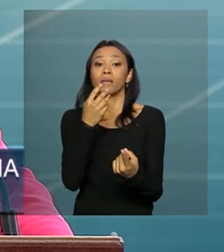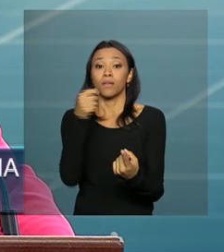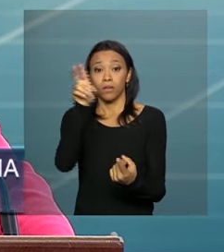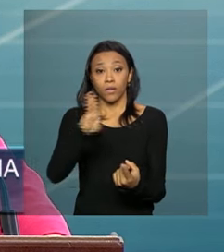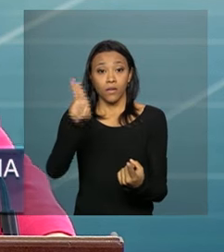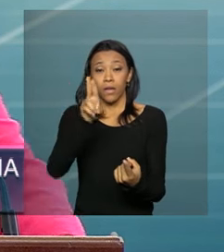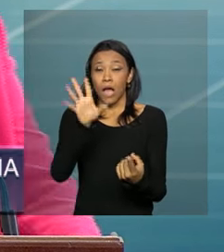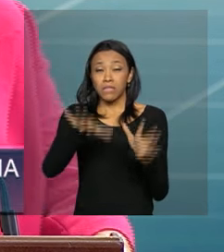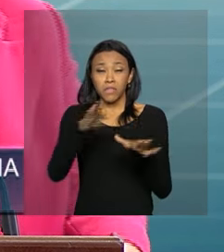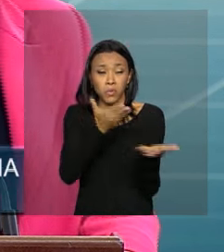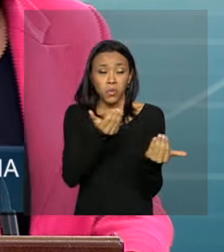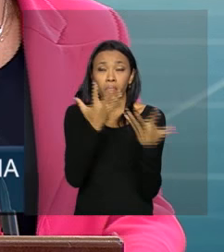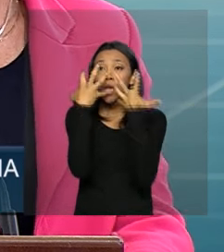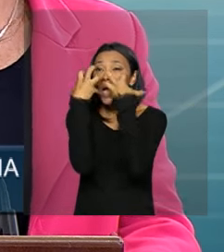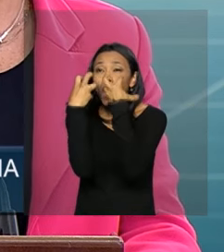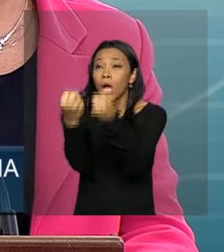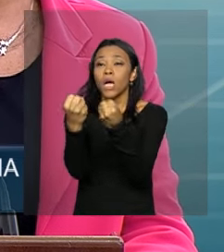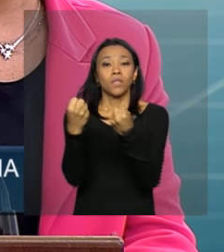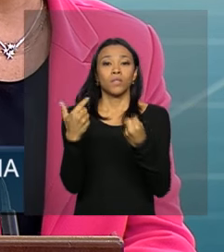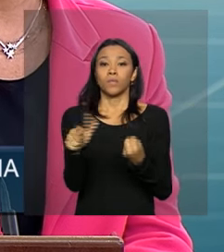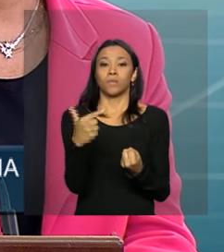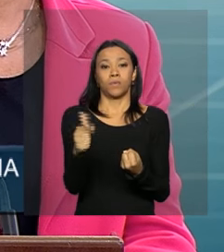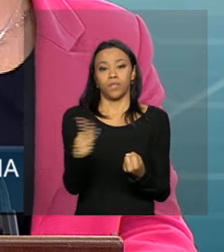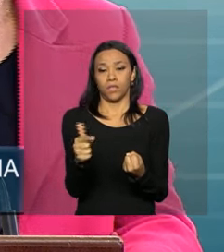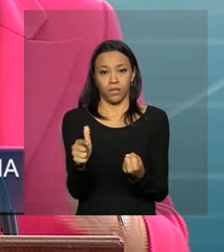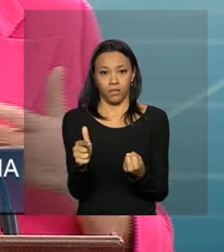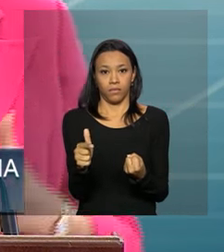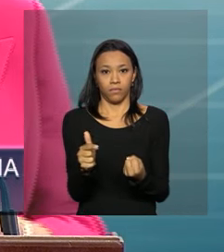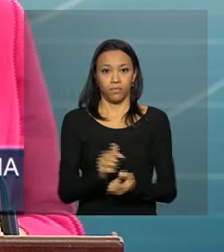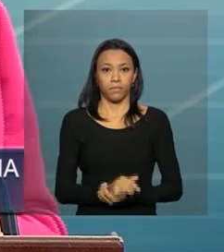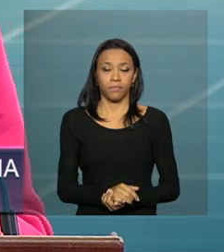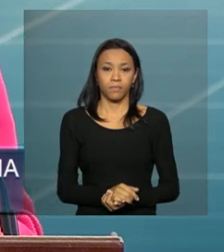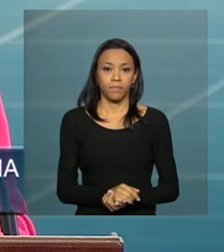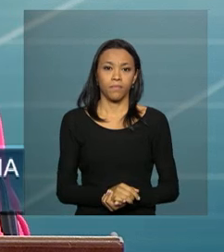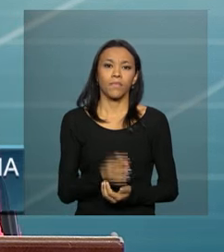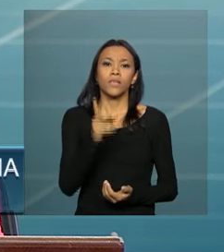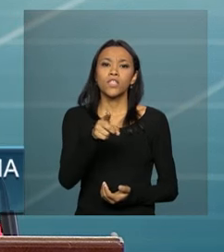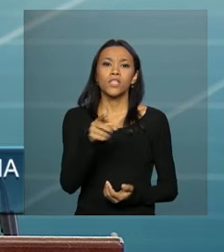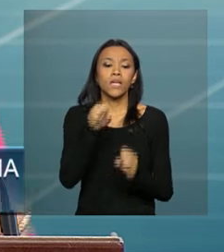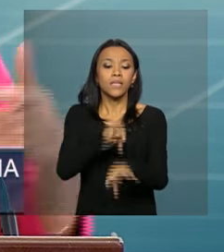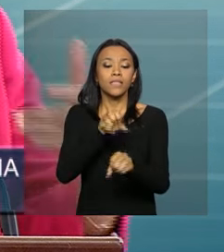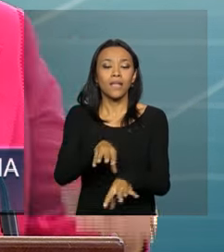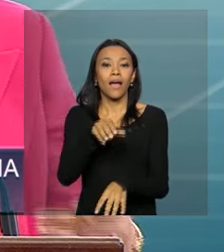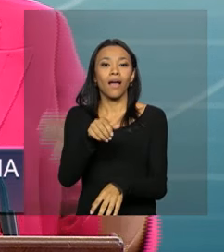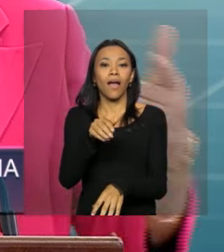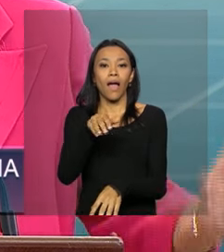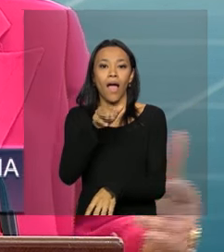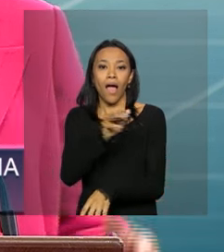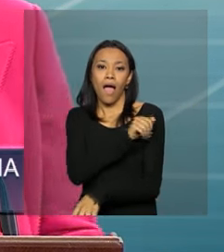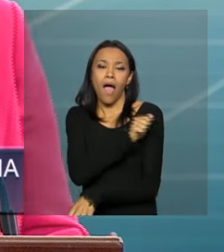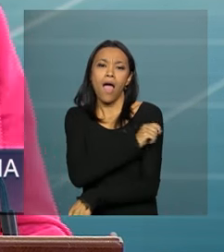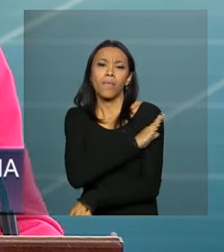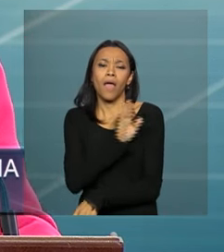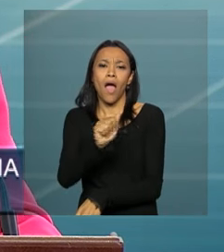jovens, tampouco o ensino de alfabetização ou de oportunidades